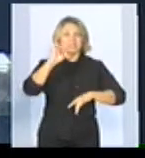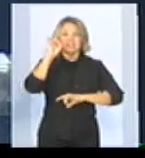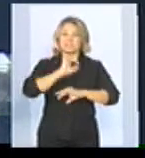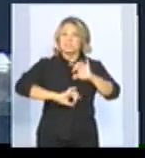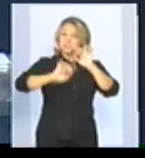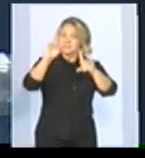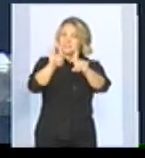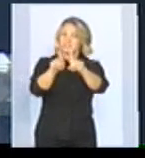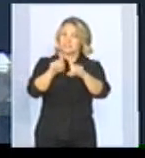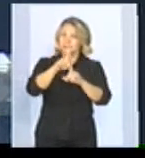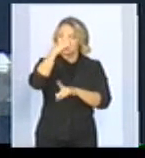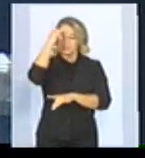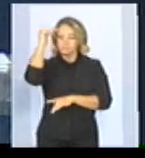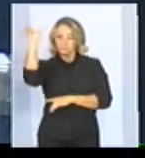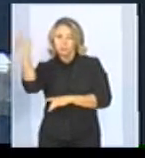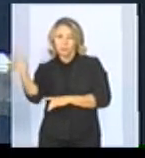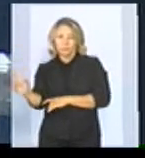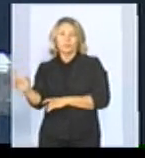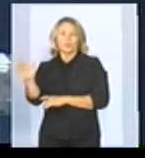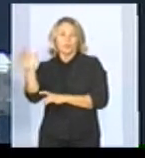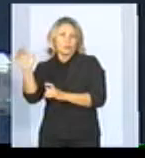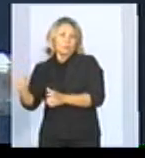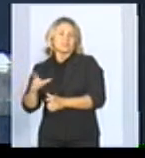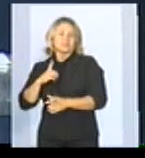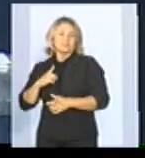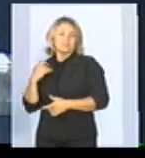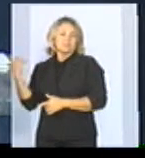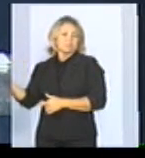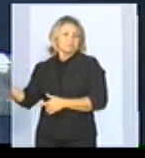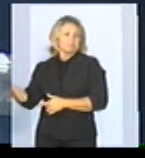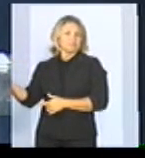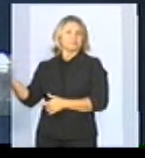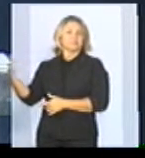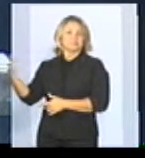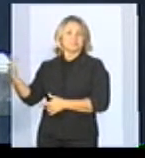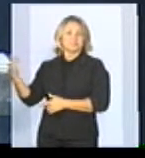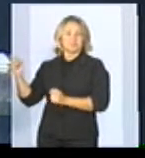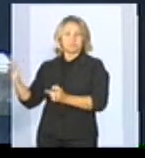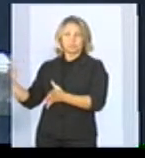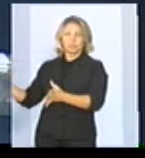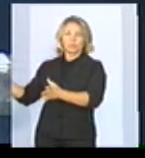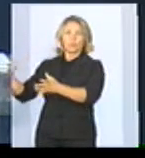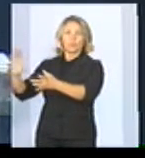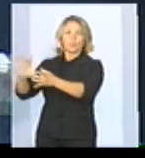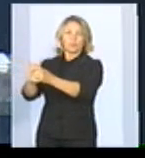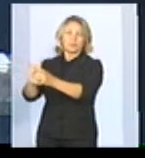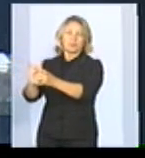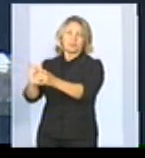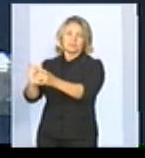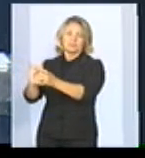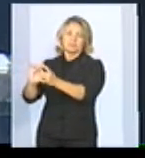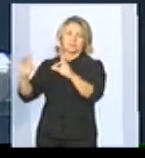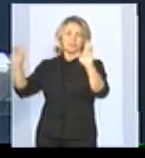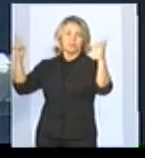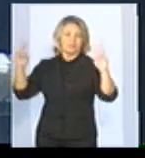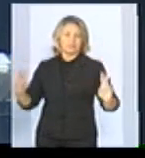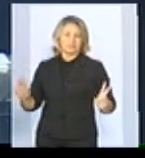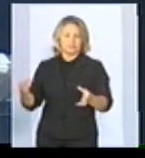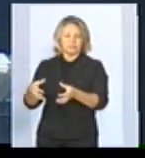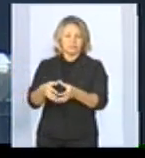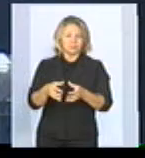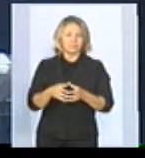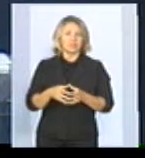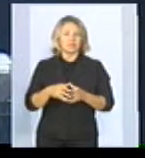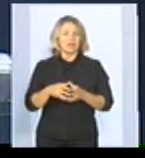aqu n que tenha relevância assinante e que agregue valor pro produto recentemente nós